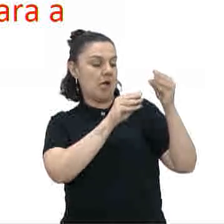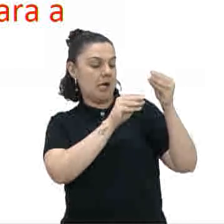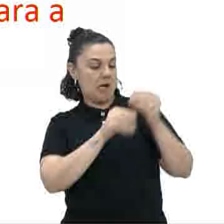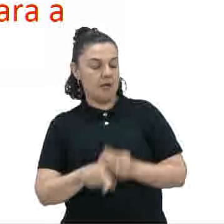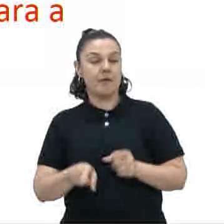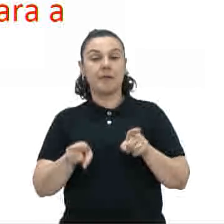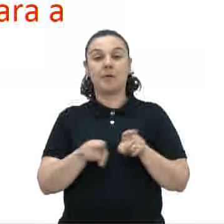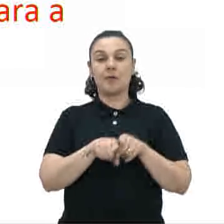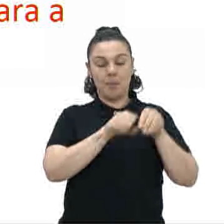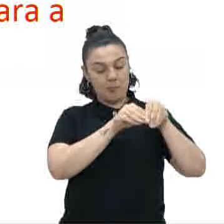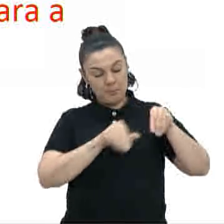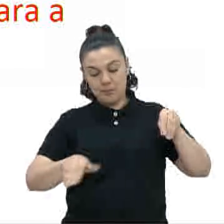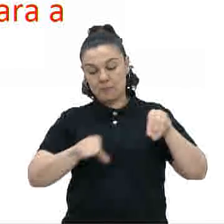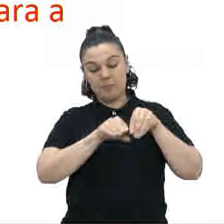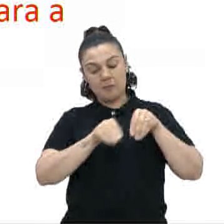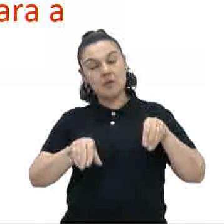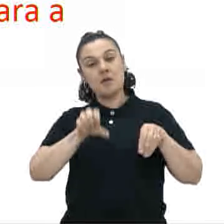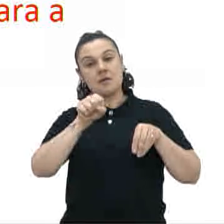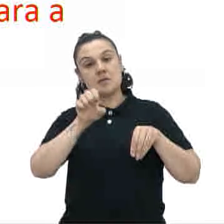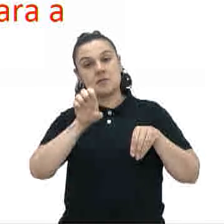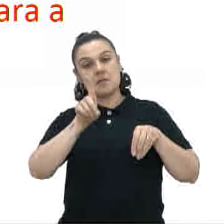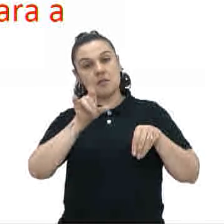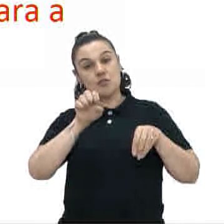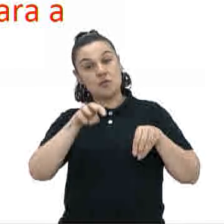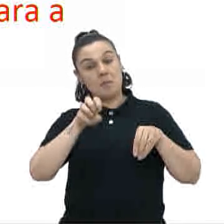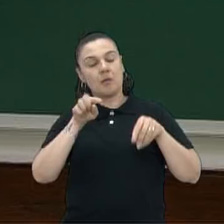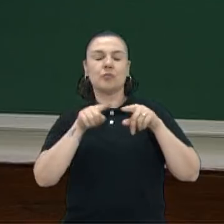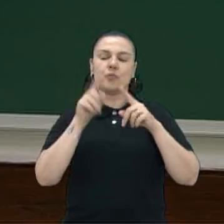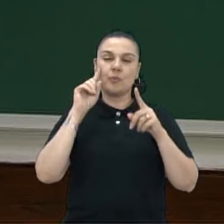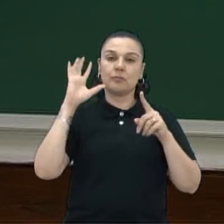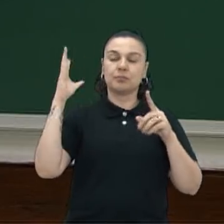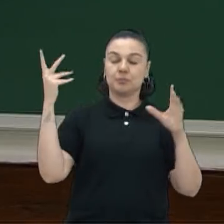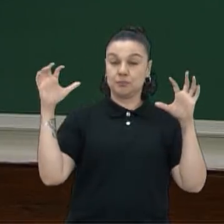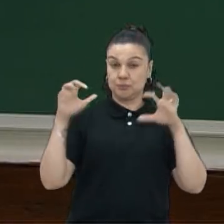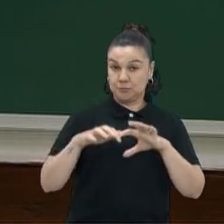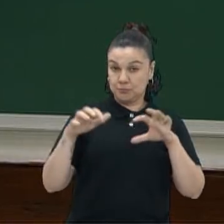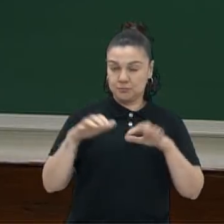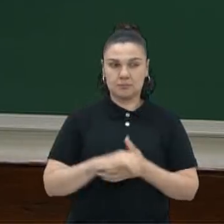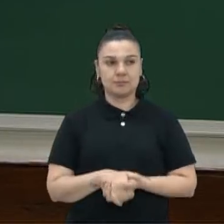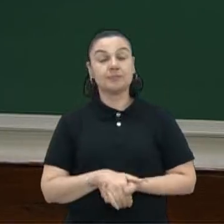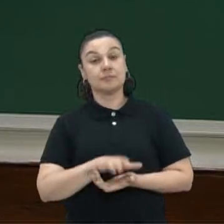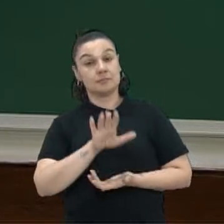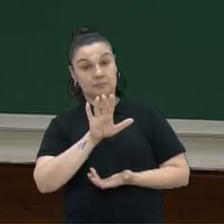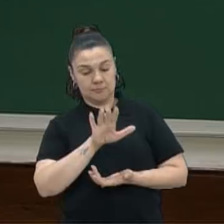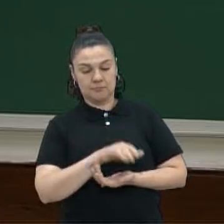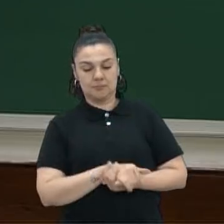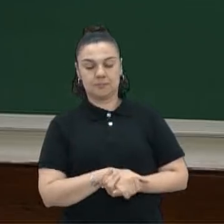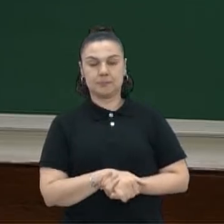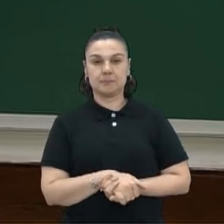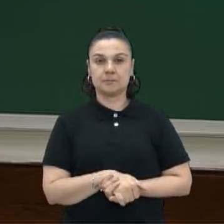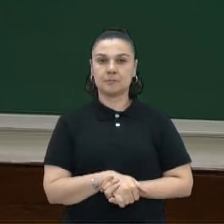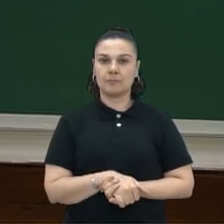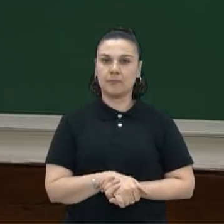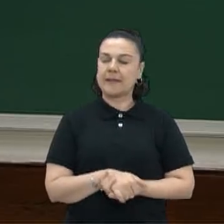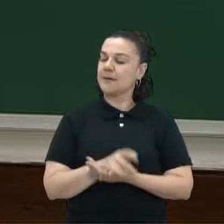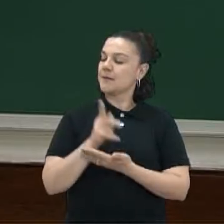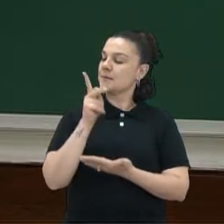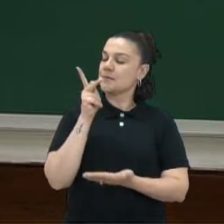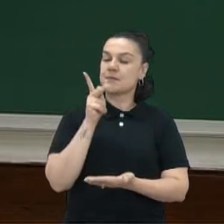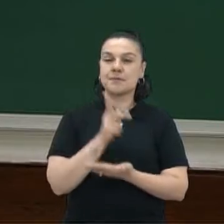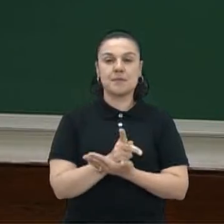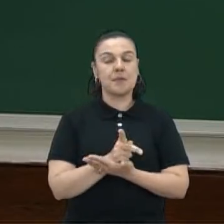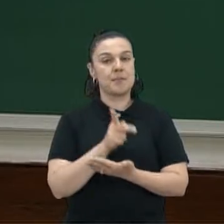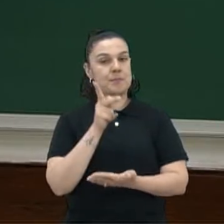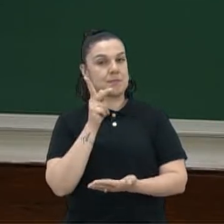e ao transporte de materiais que ocorrem no período das chuvas. Pessoal, todas as vezes